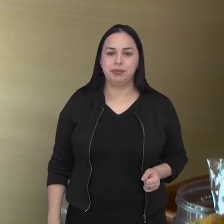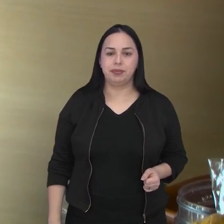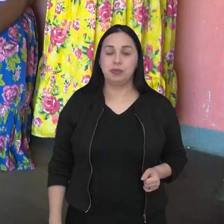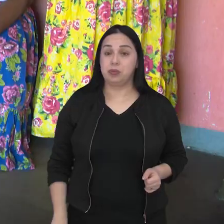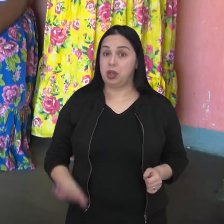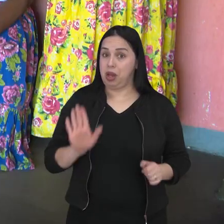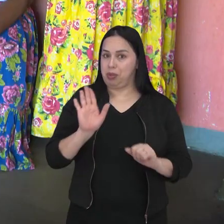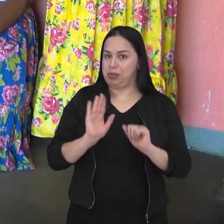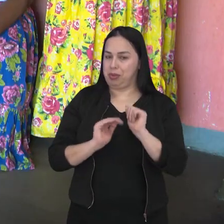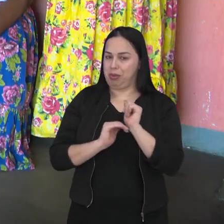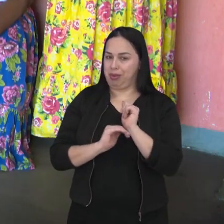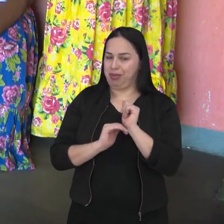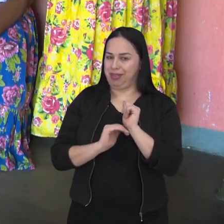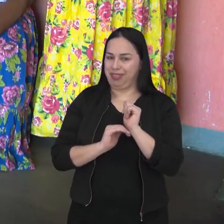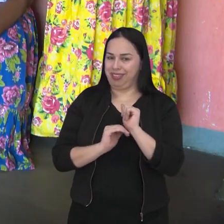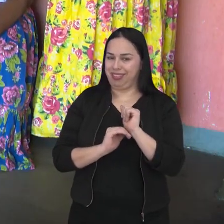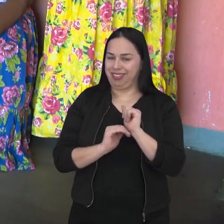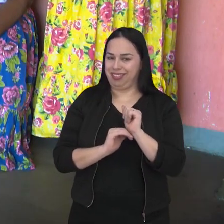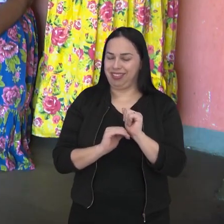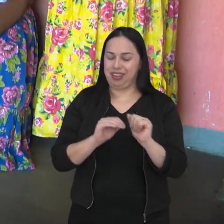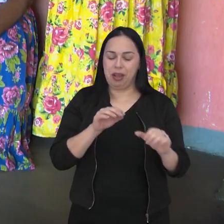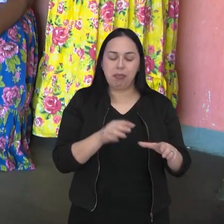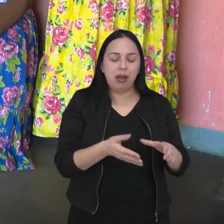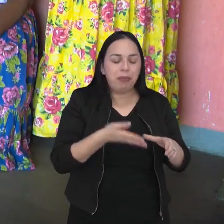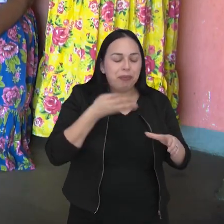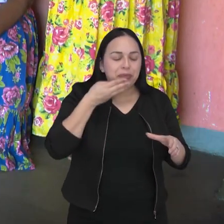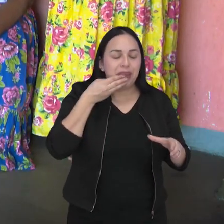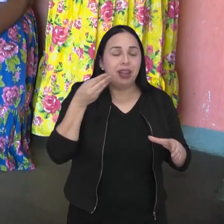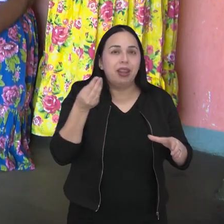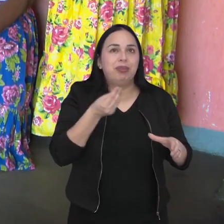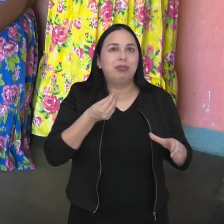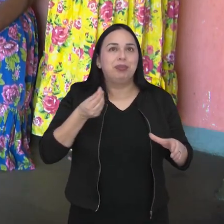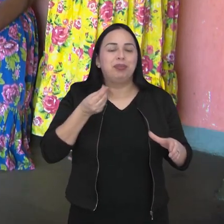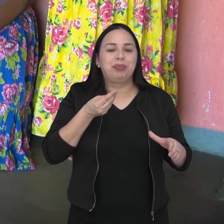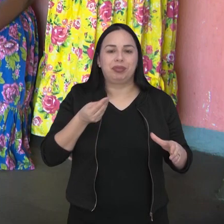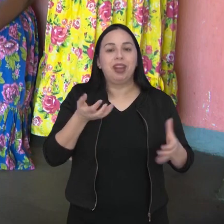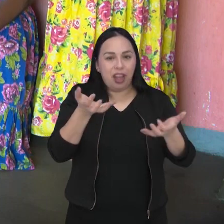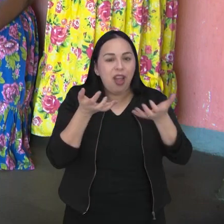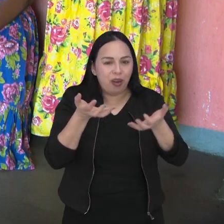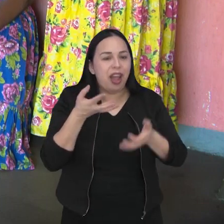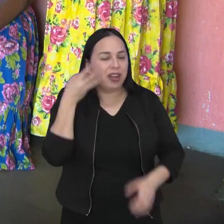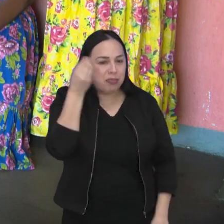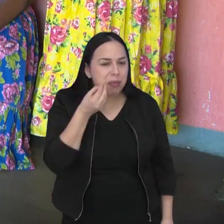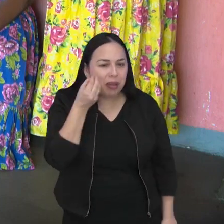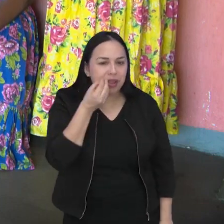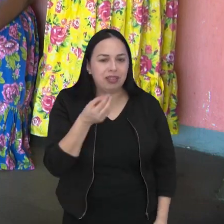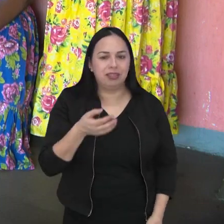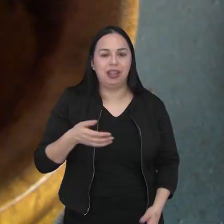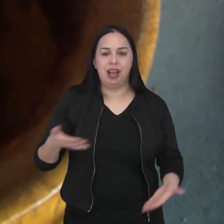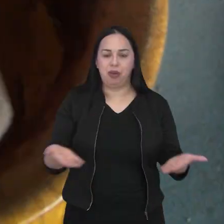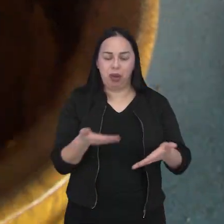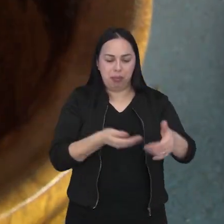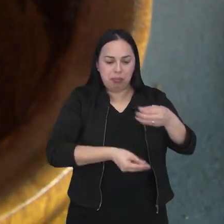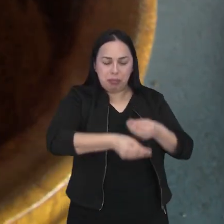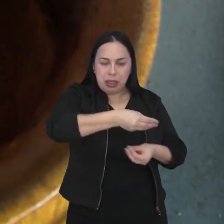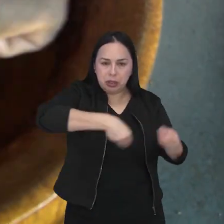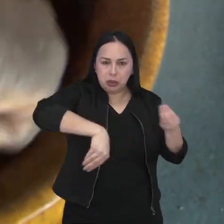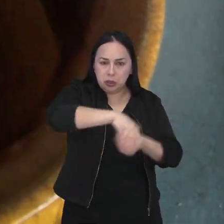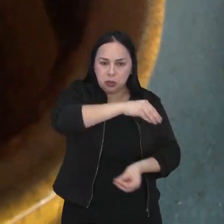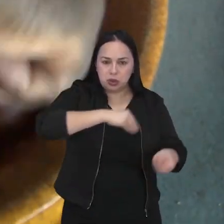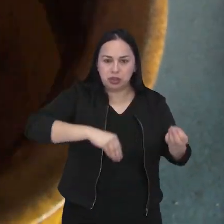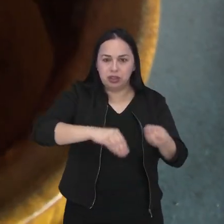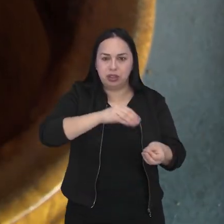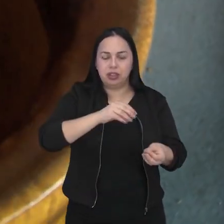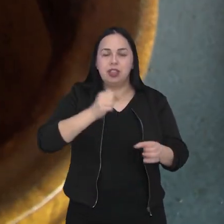Esse aqui é o segredo. O segredo é para realçar o sabor. Isso. Eu quero experimentar isso aí. Agora você dá uma misturada, né? Misturada. Porque